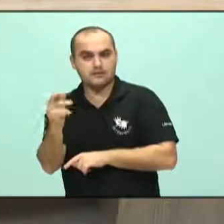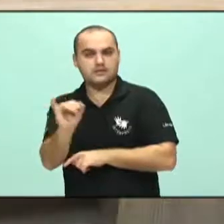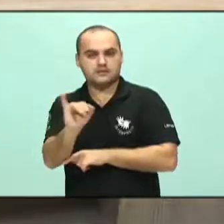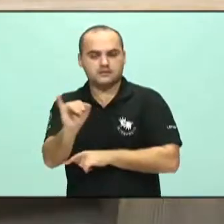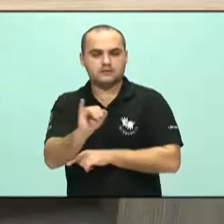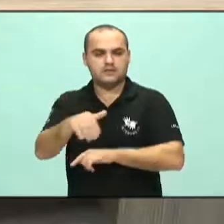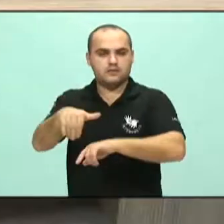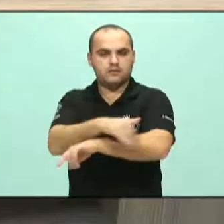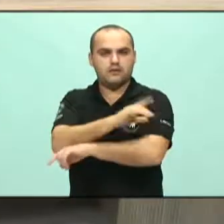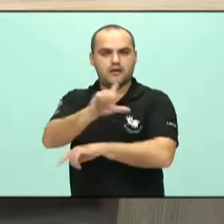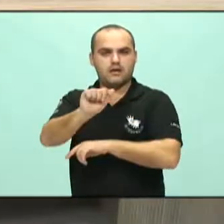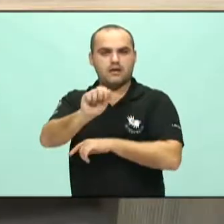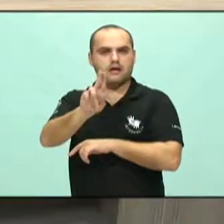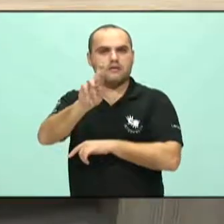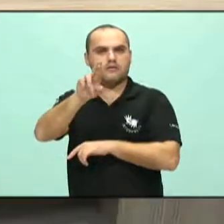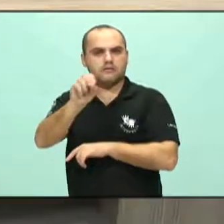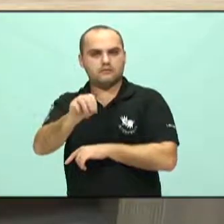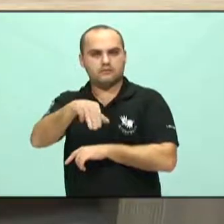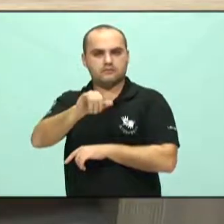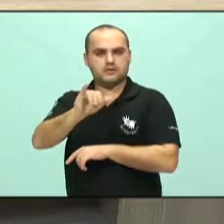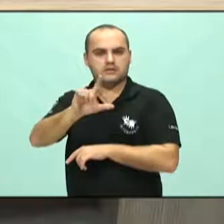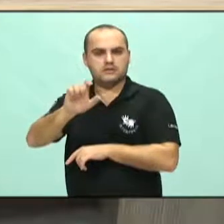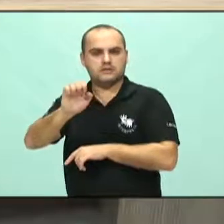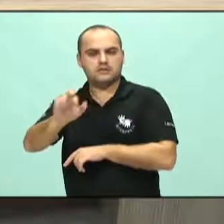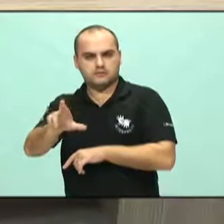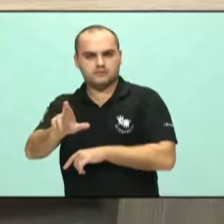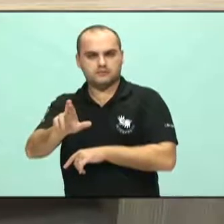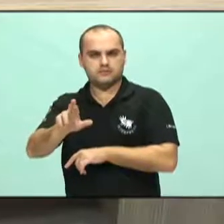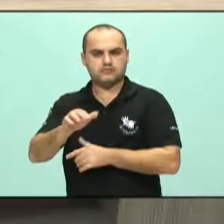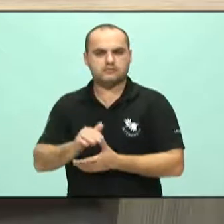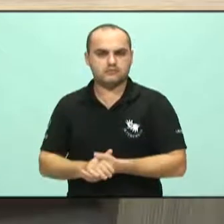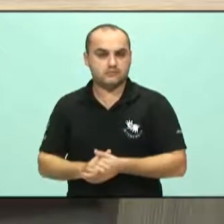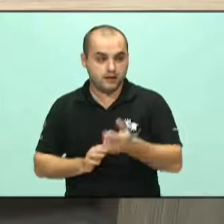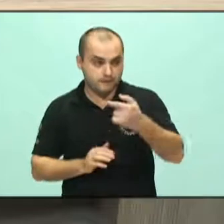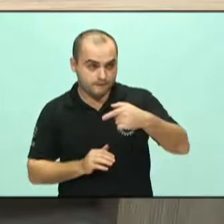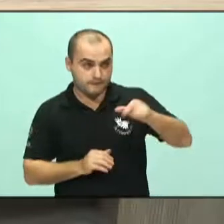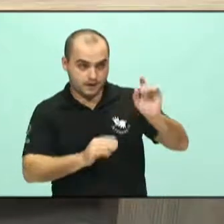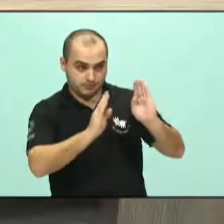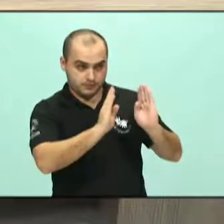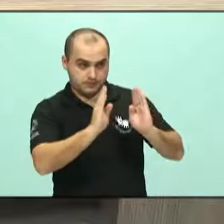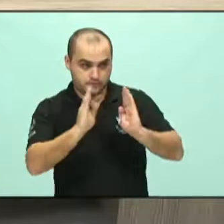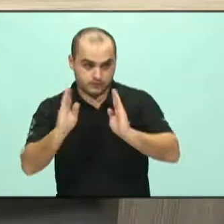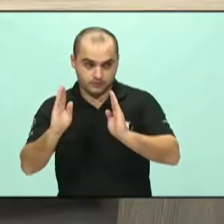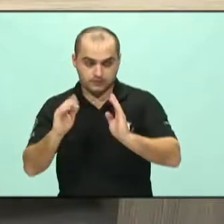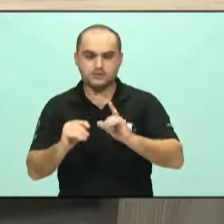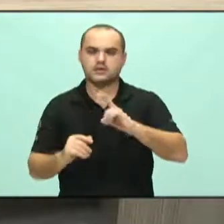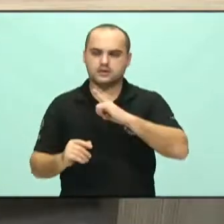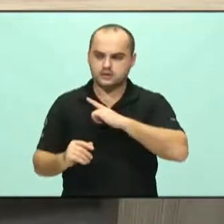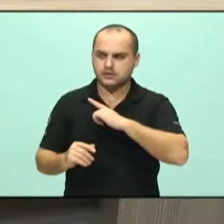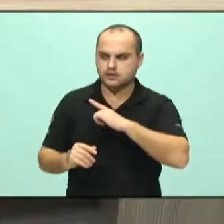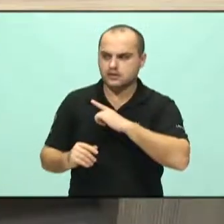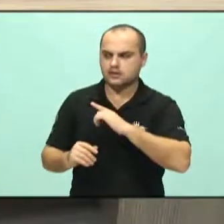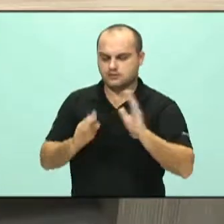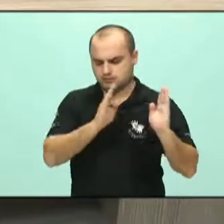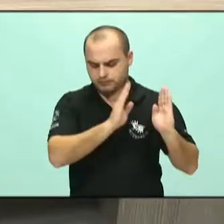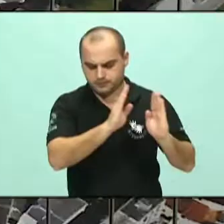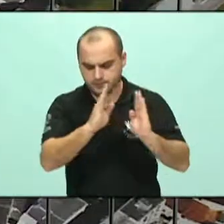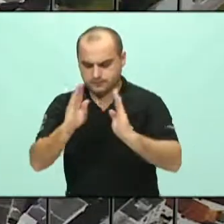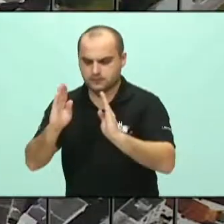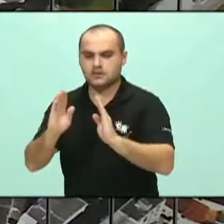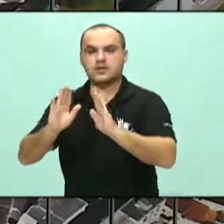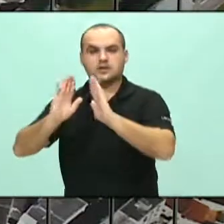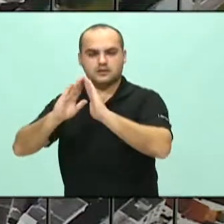lá na rua Lauro Miller 335, está à venda. Ele vai para bibliotecas também? Sim, tem. A biblioteca escolas pública tem,